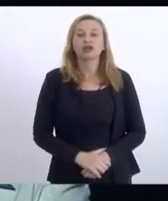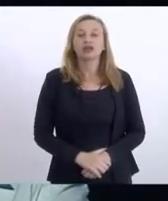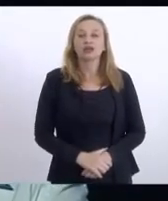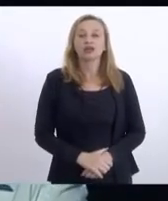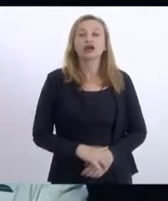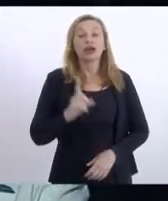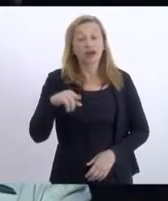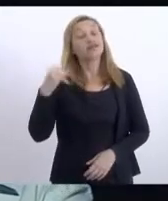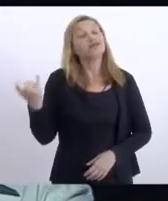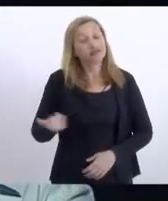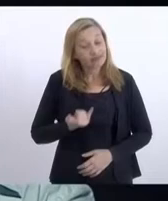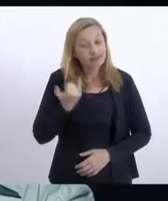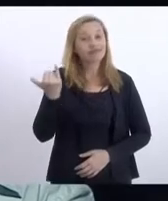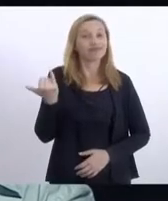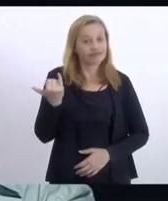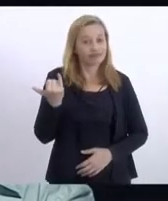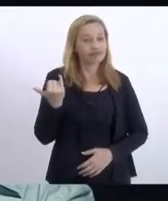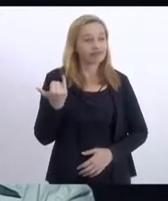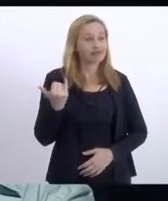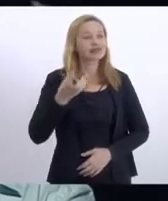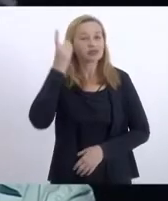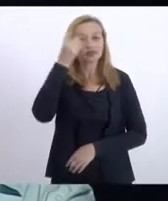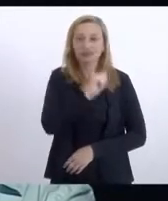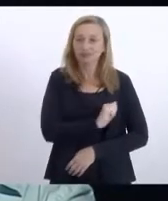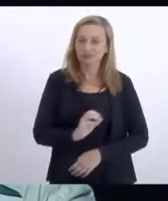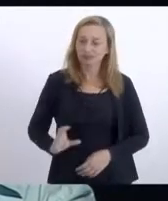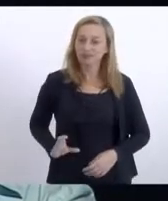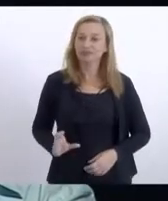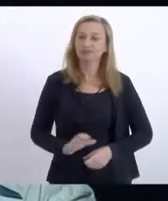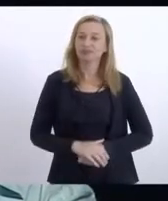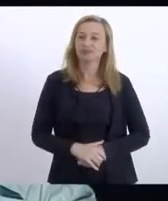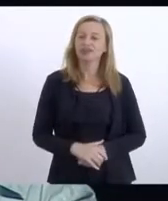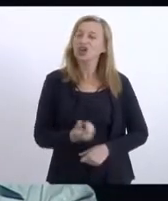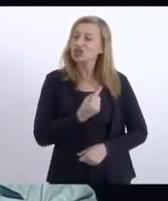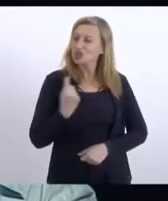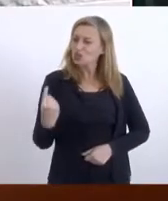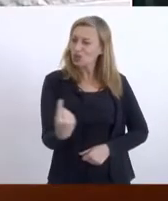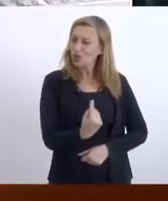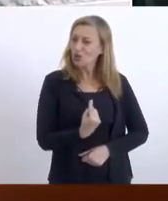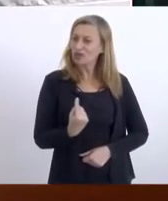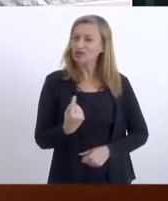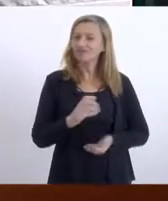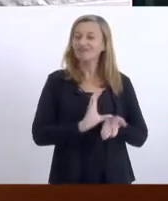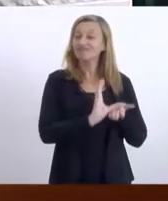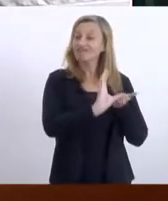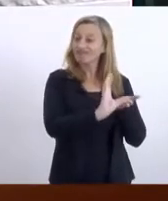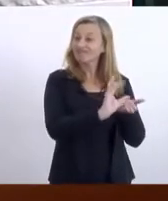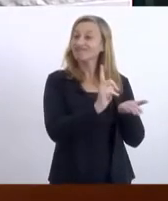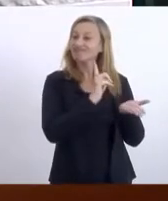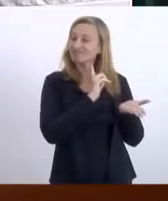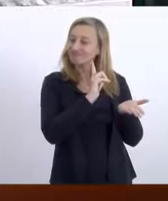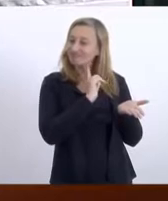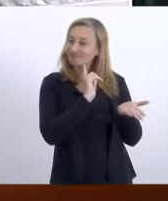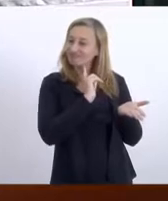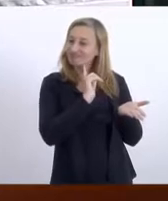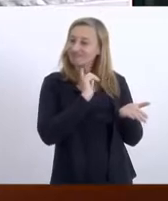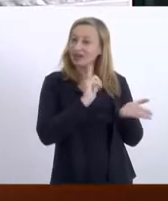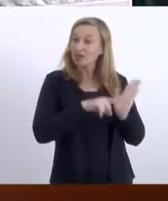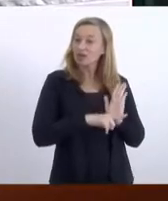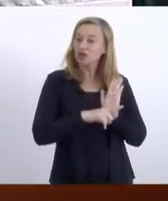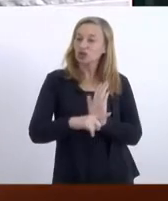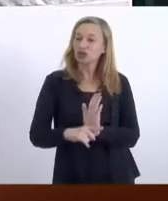É muito importante, deputado André Siciliano, que nós tenhamos recursos para aportar às